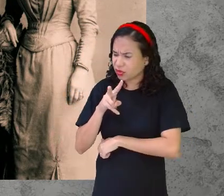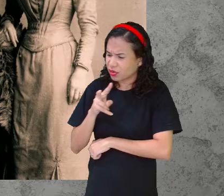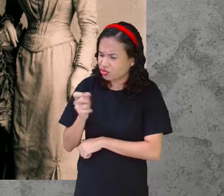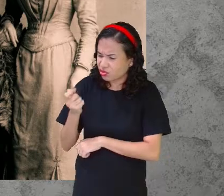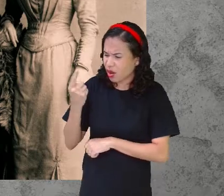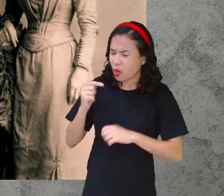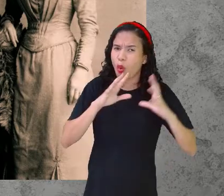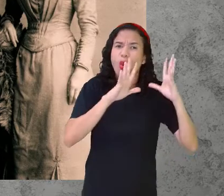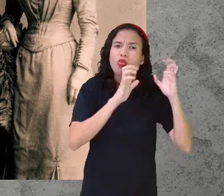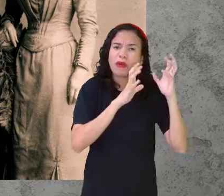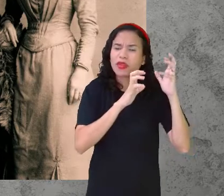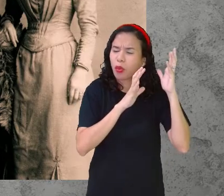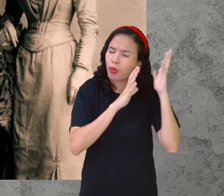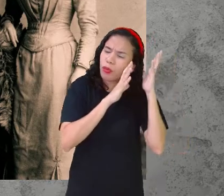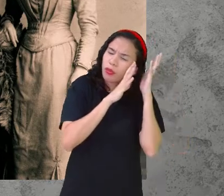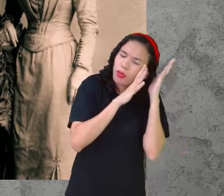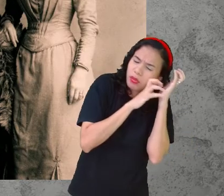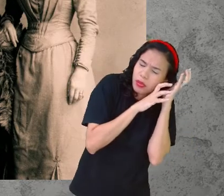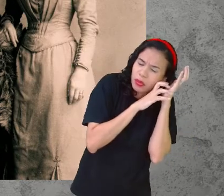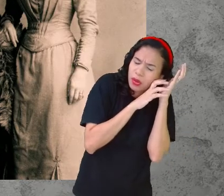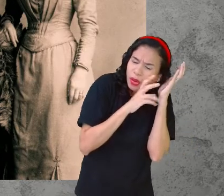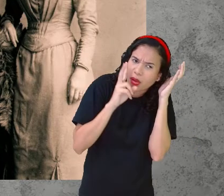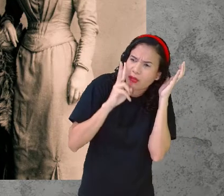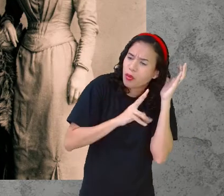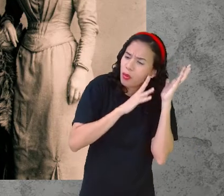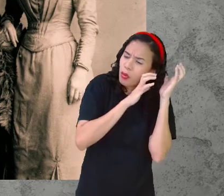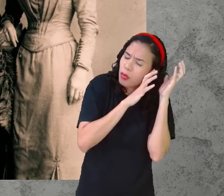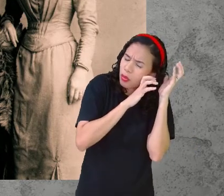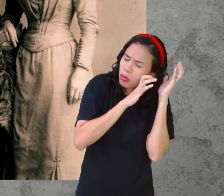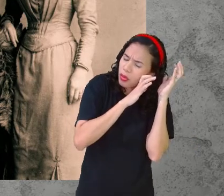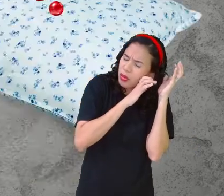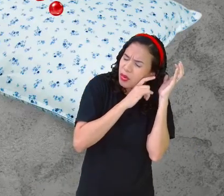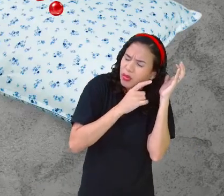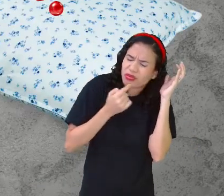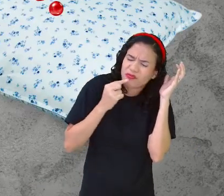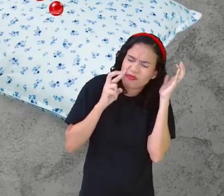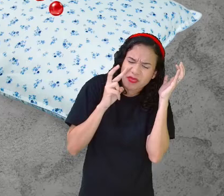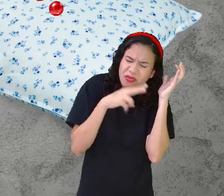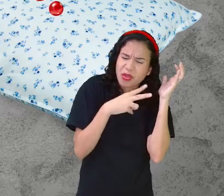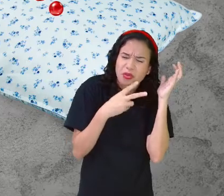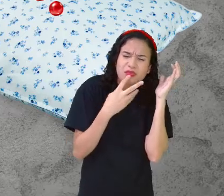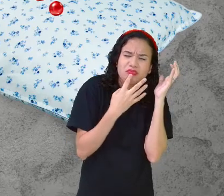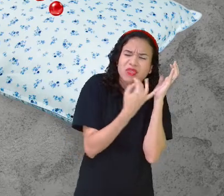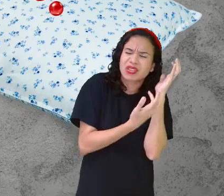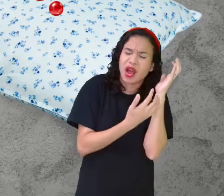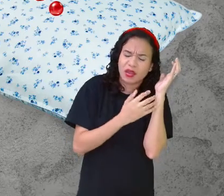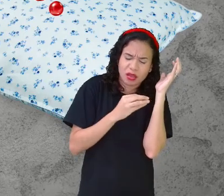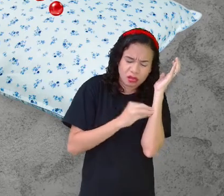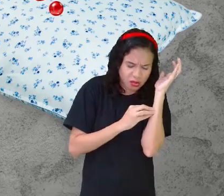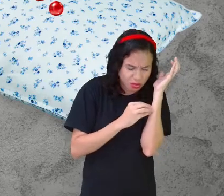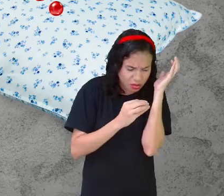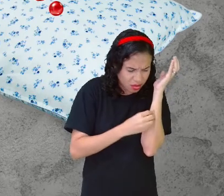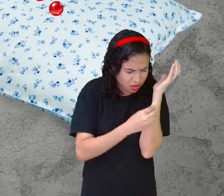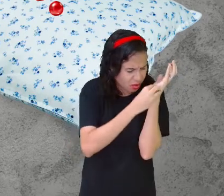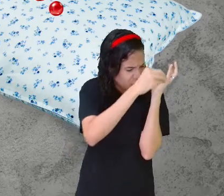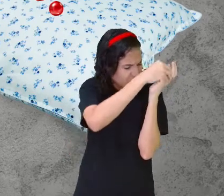o travesseiro, porque ela viu que havia algumas manchas de sangue